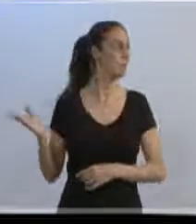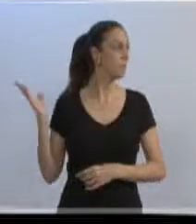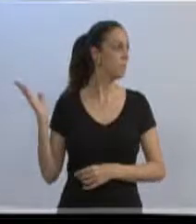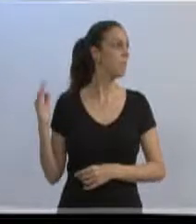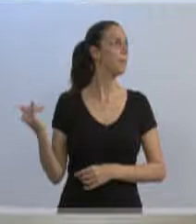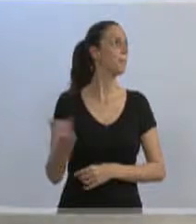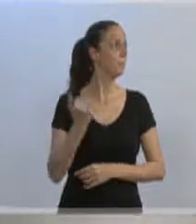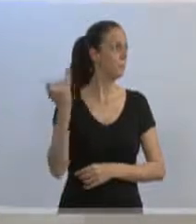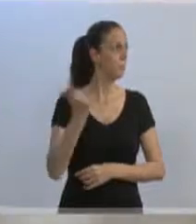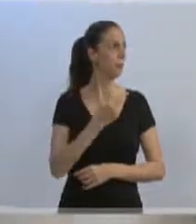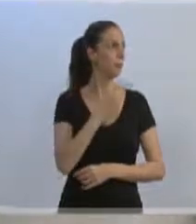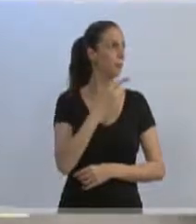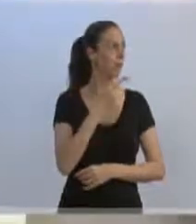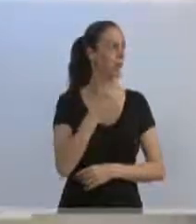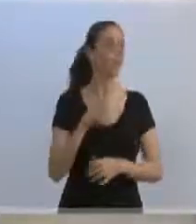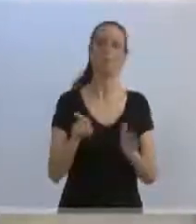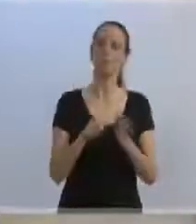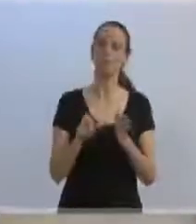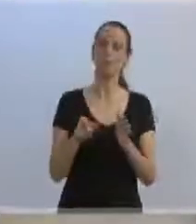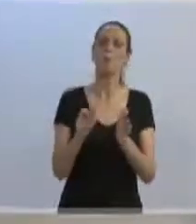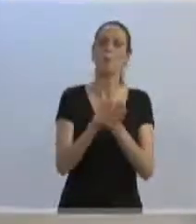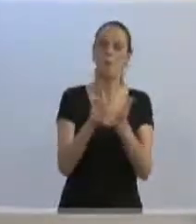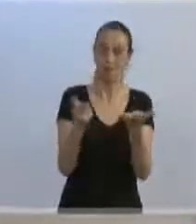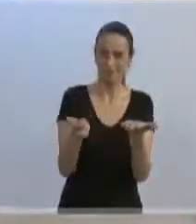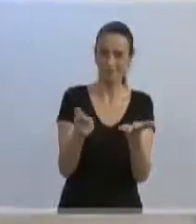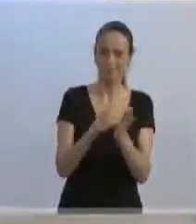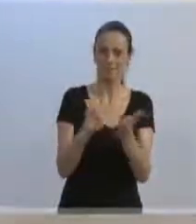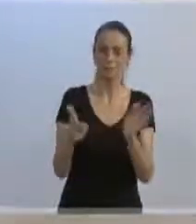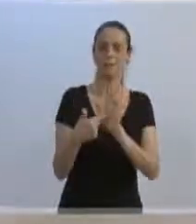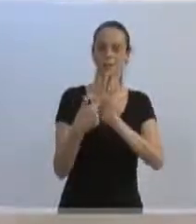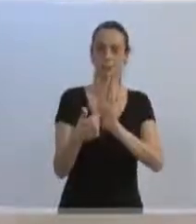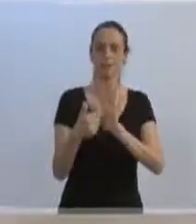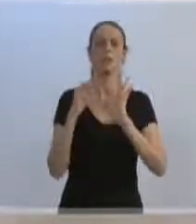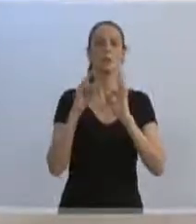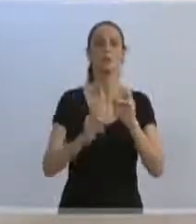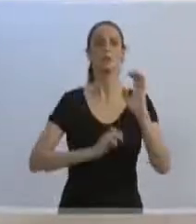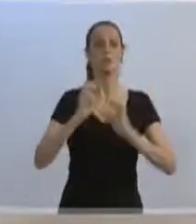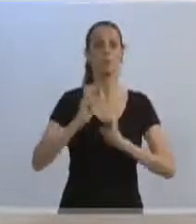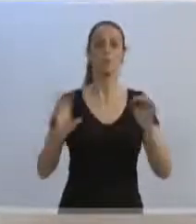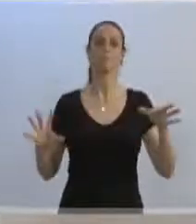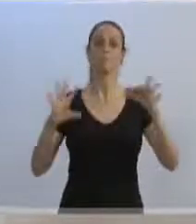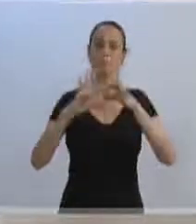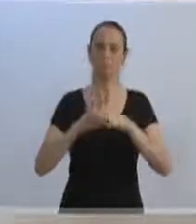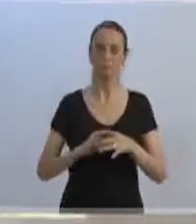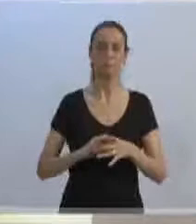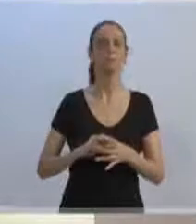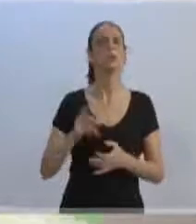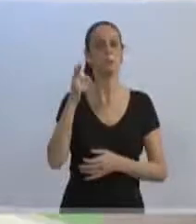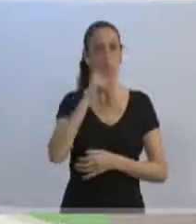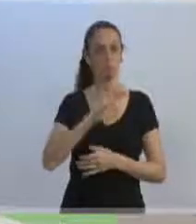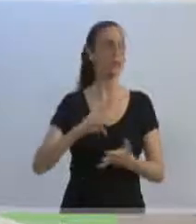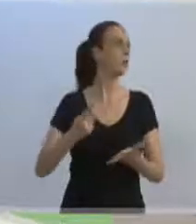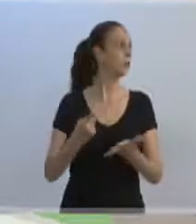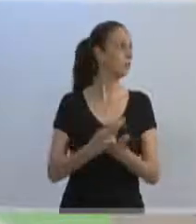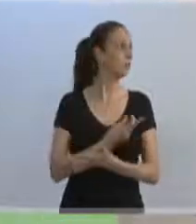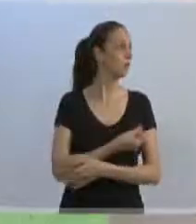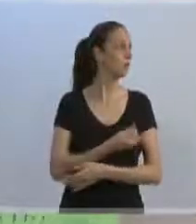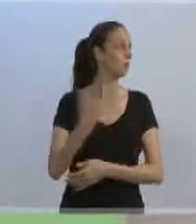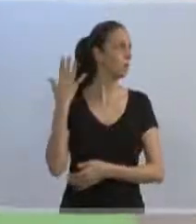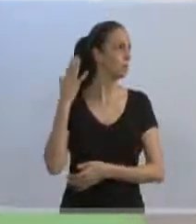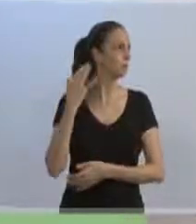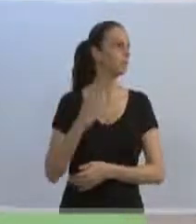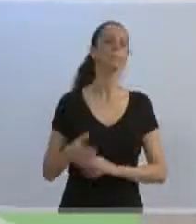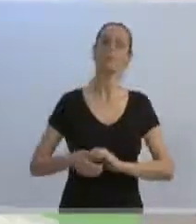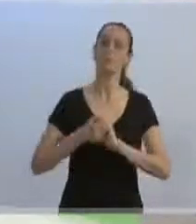a gente destaca e chama a atenção de todas as empresas os parceiros que vem fazendo com que vários eventos na cidade aconteçam ea gente